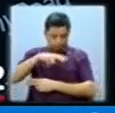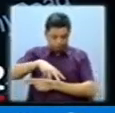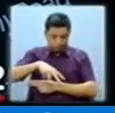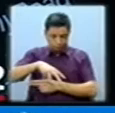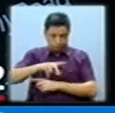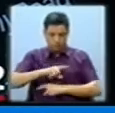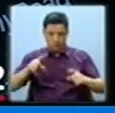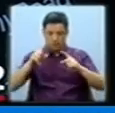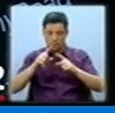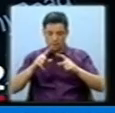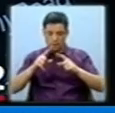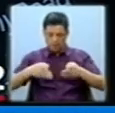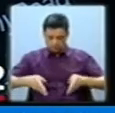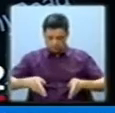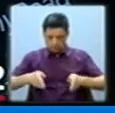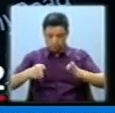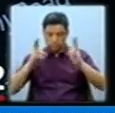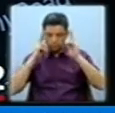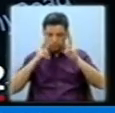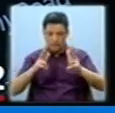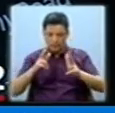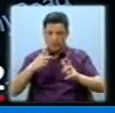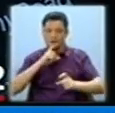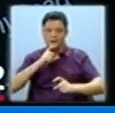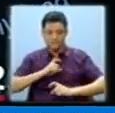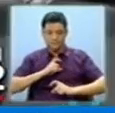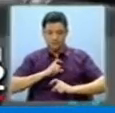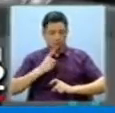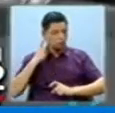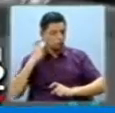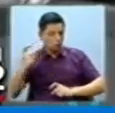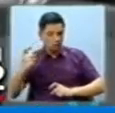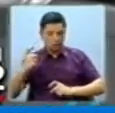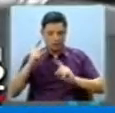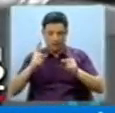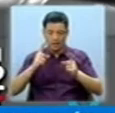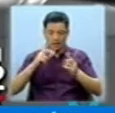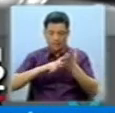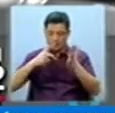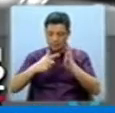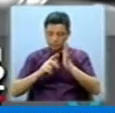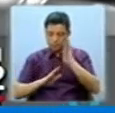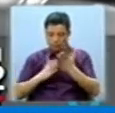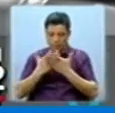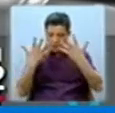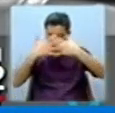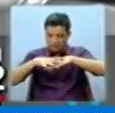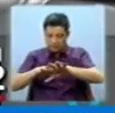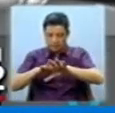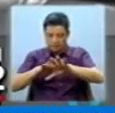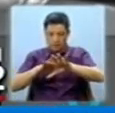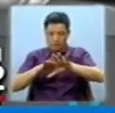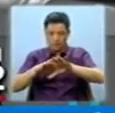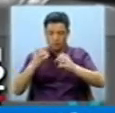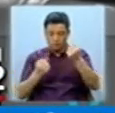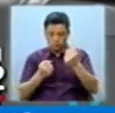para a estrada, ele vai apitar de forma que o condutor olhe para a estrada. O objetivo é banalizar esta tecnologia para que possa integrar de fábrica os